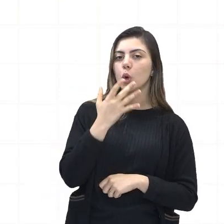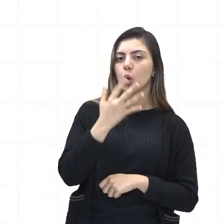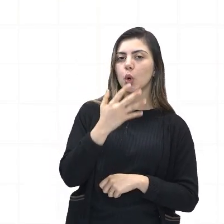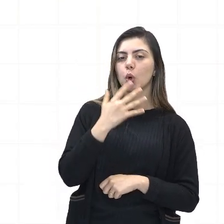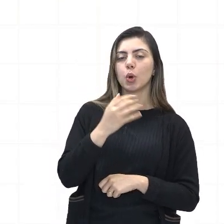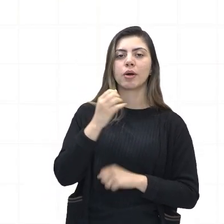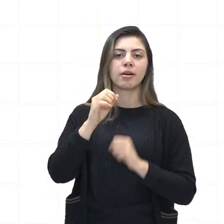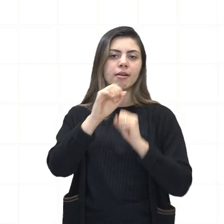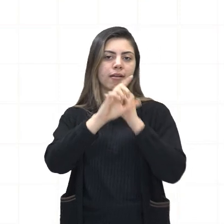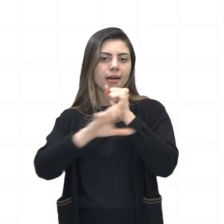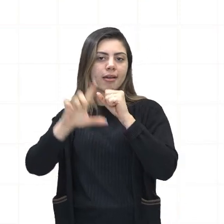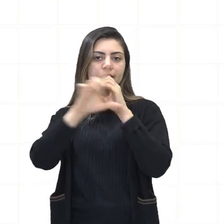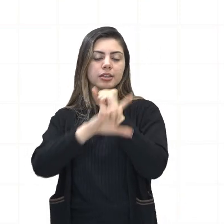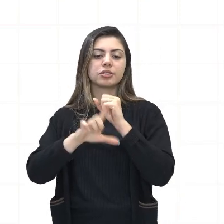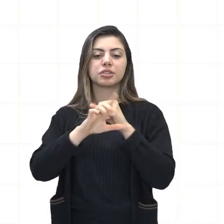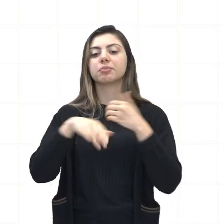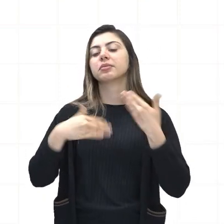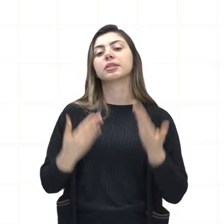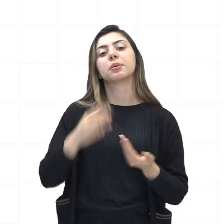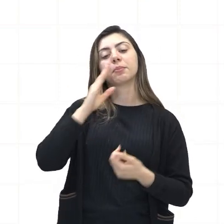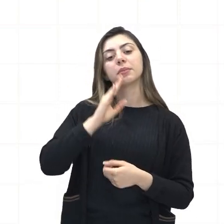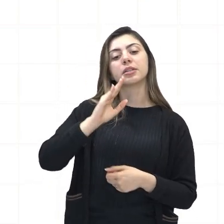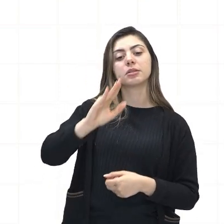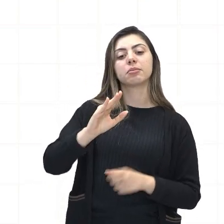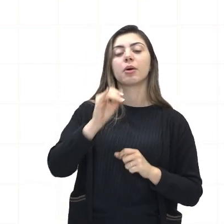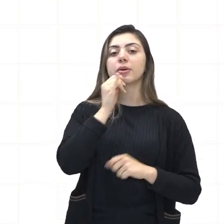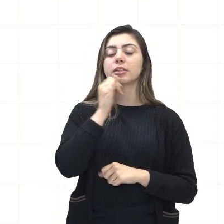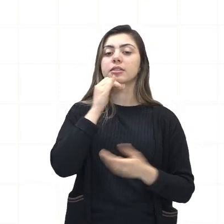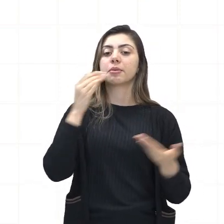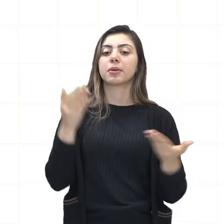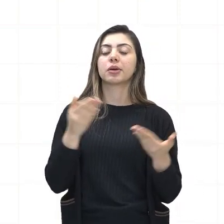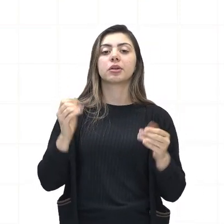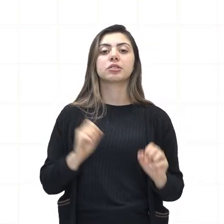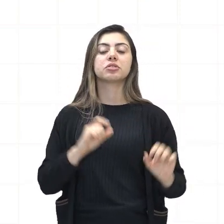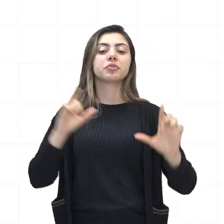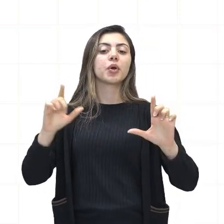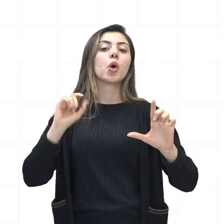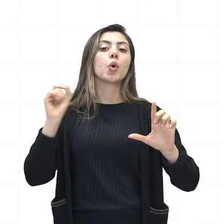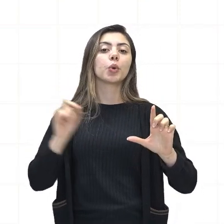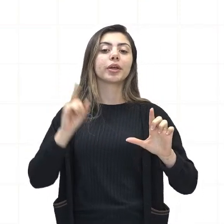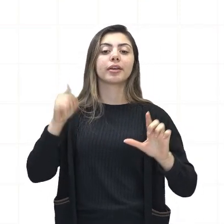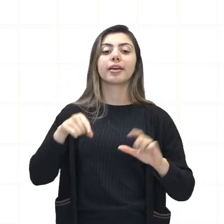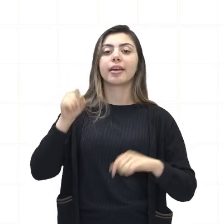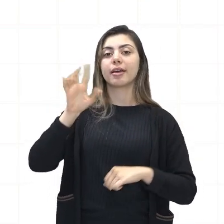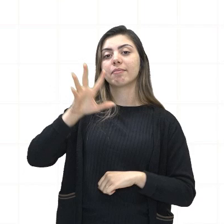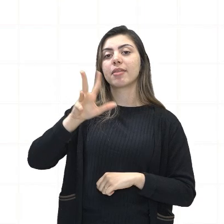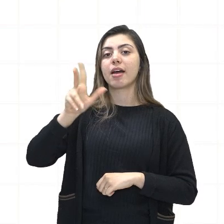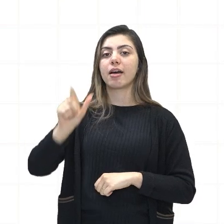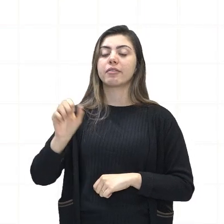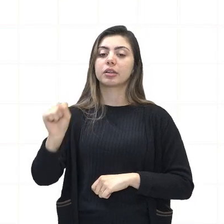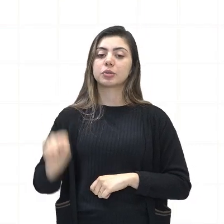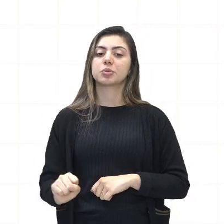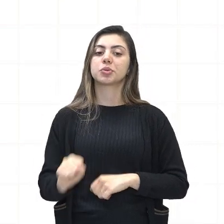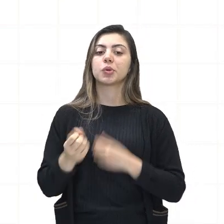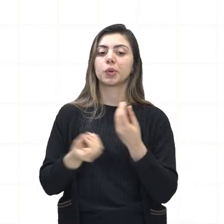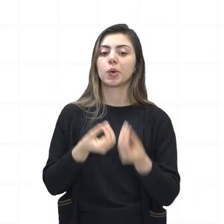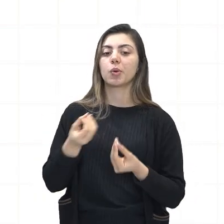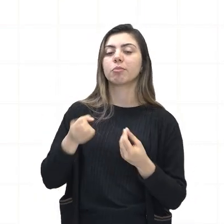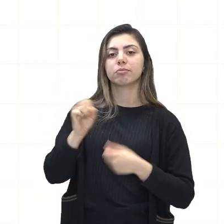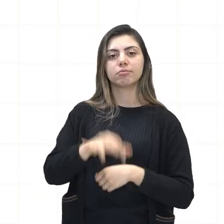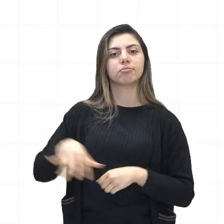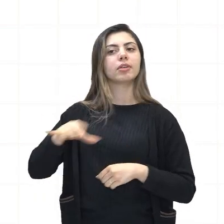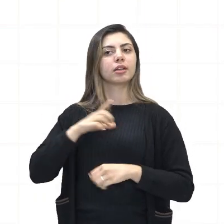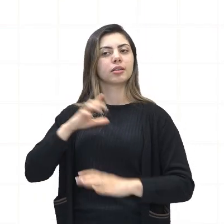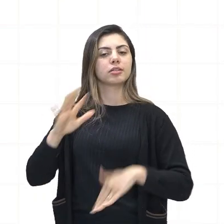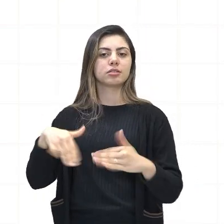de vocês. O principal exemplo da África Meridional, que a gente vai ver na próxima tela, é a África do Sul, né? É uma área muito